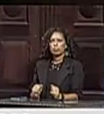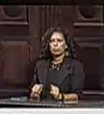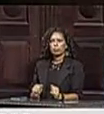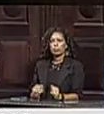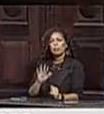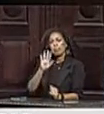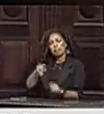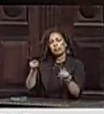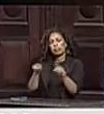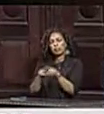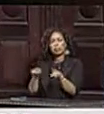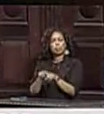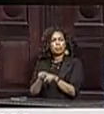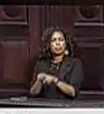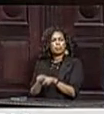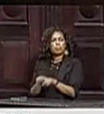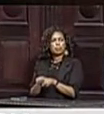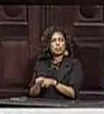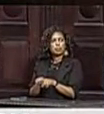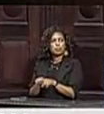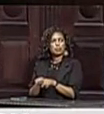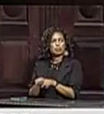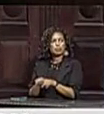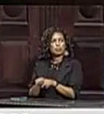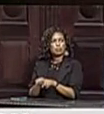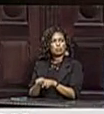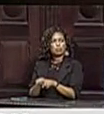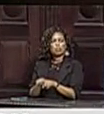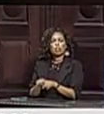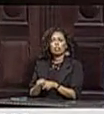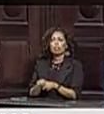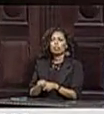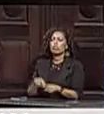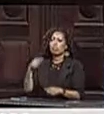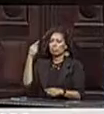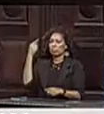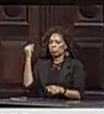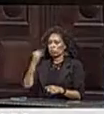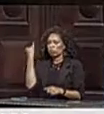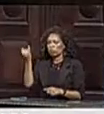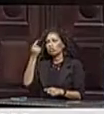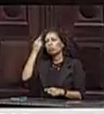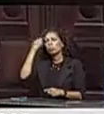Ao mesmo tempo, tal procedimento